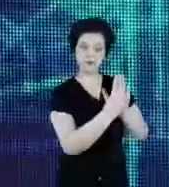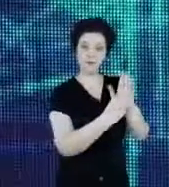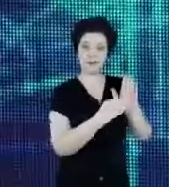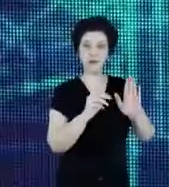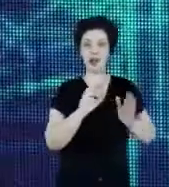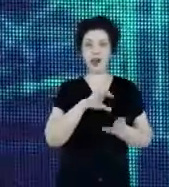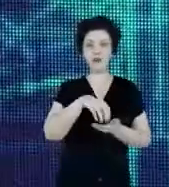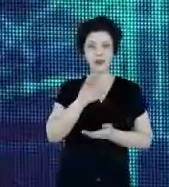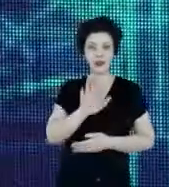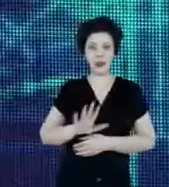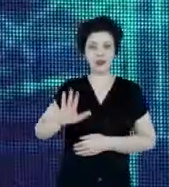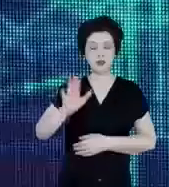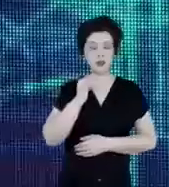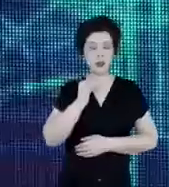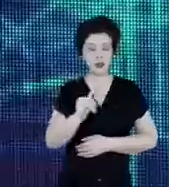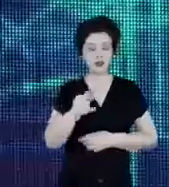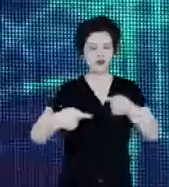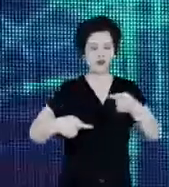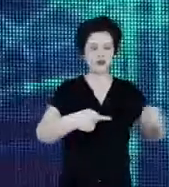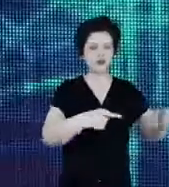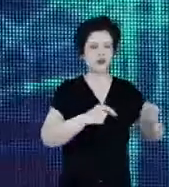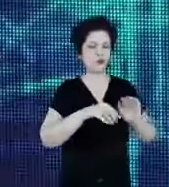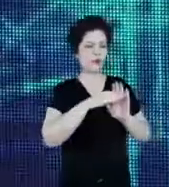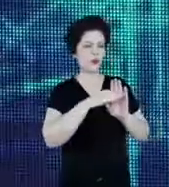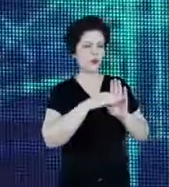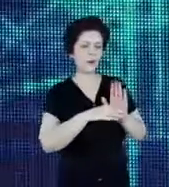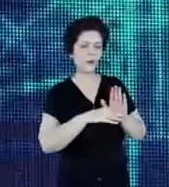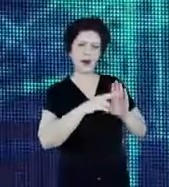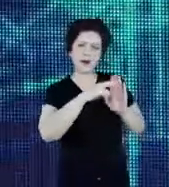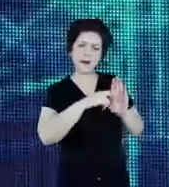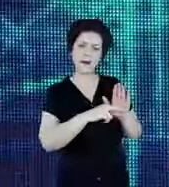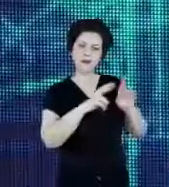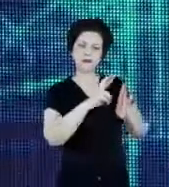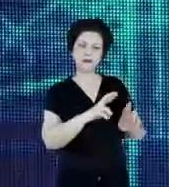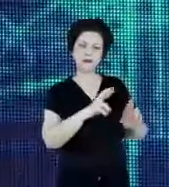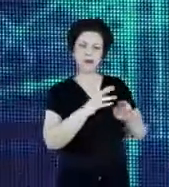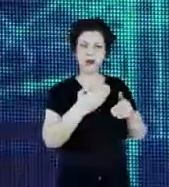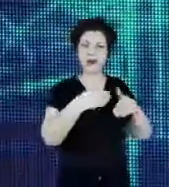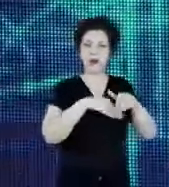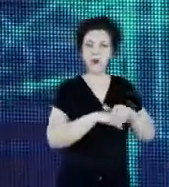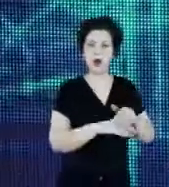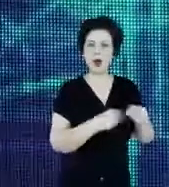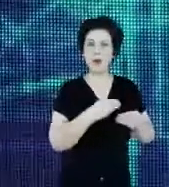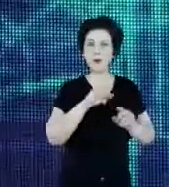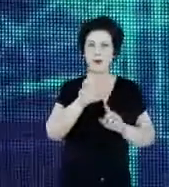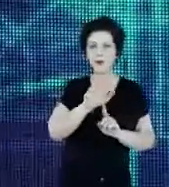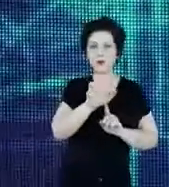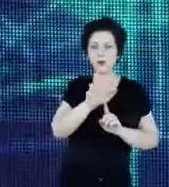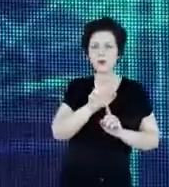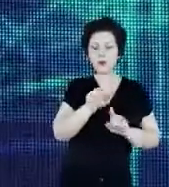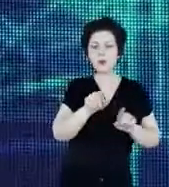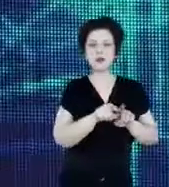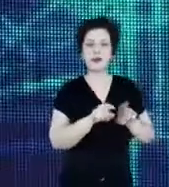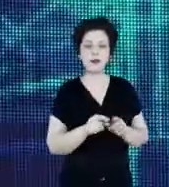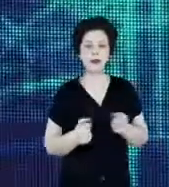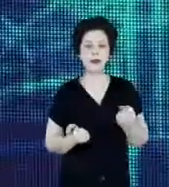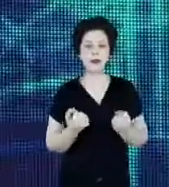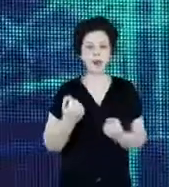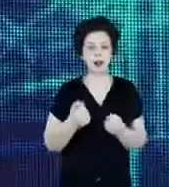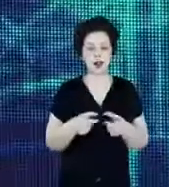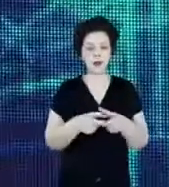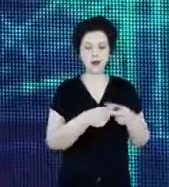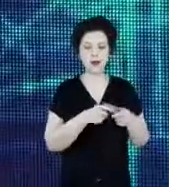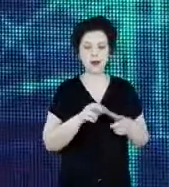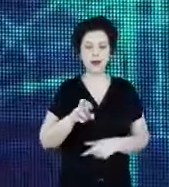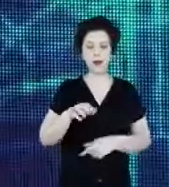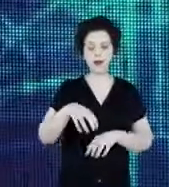ano destinado a discutir toda a regulamentação de armazenamento, veículos elétricos, micro-redes, resposta